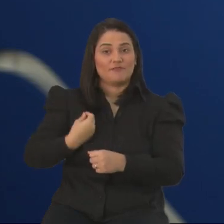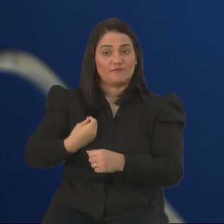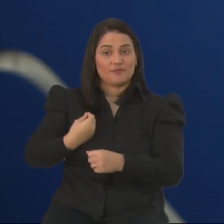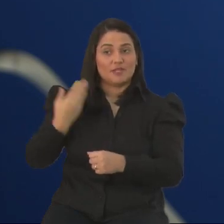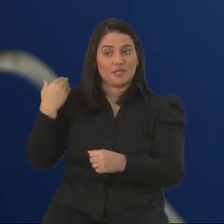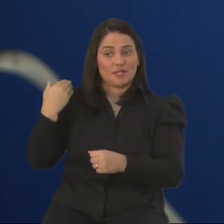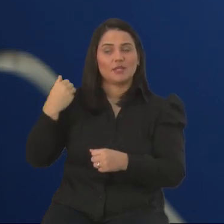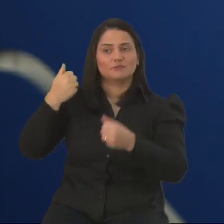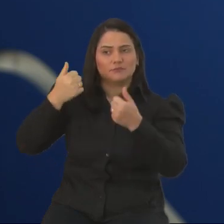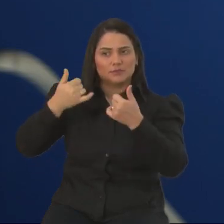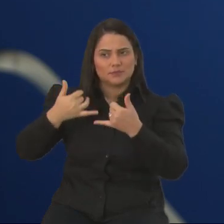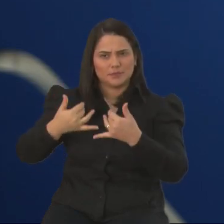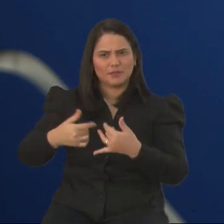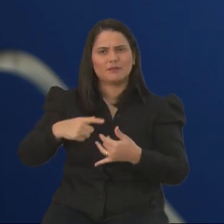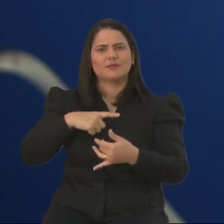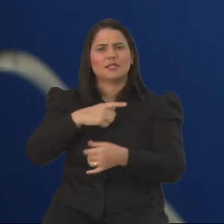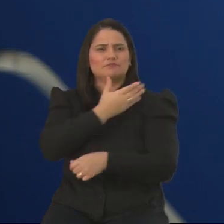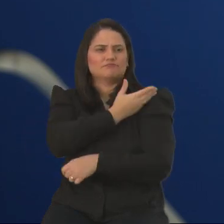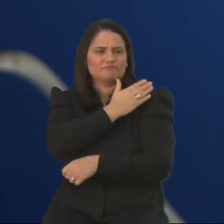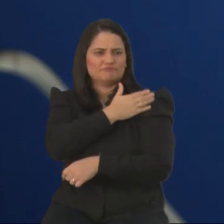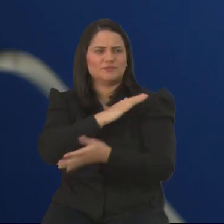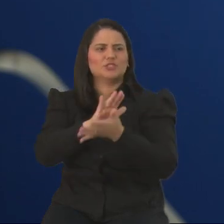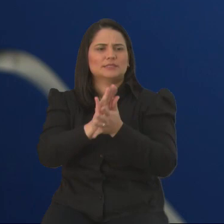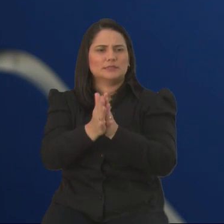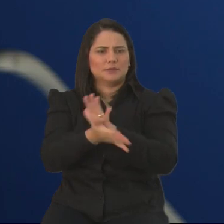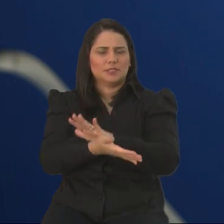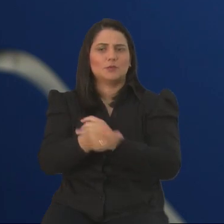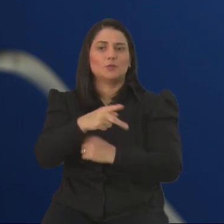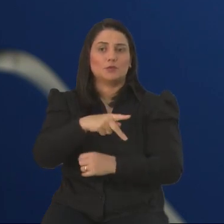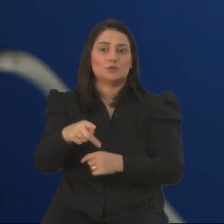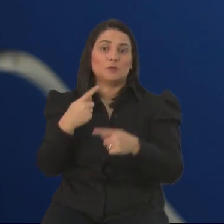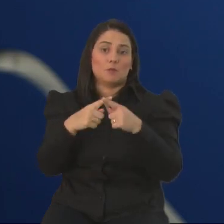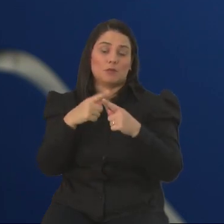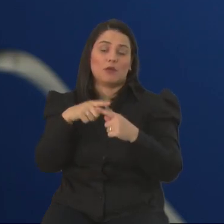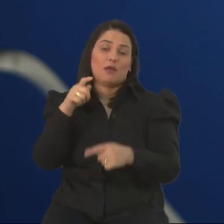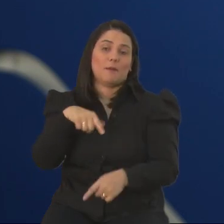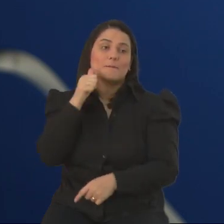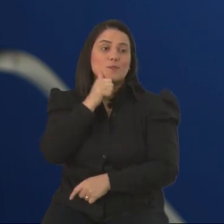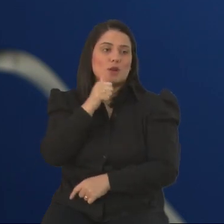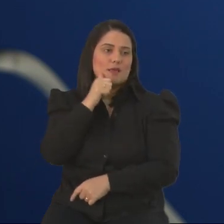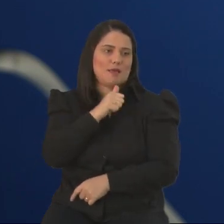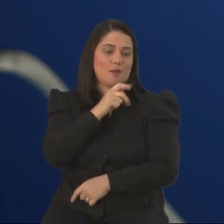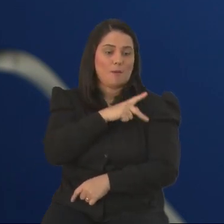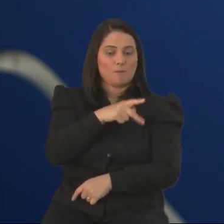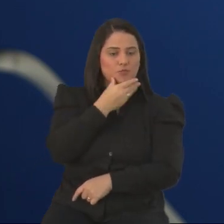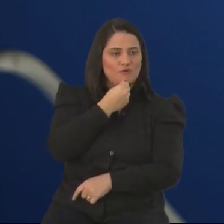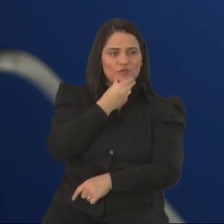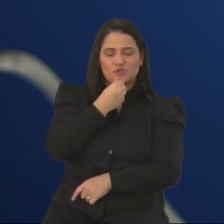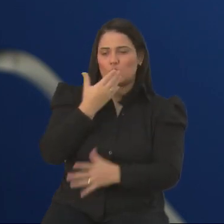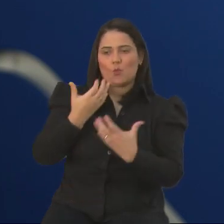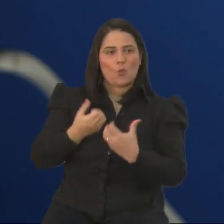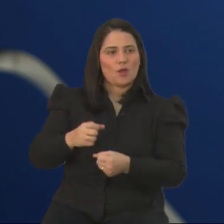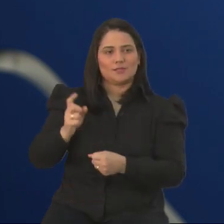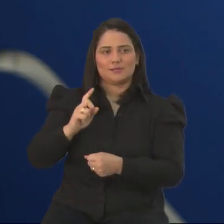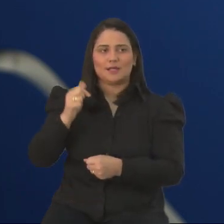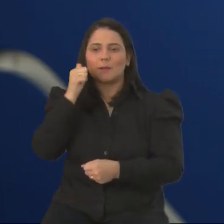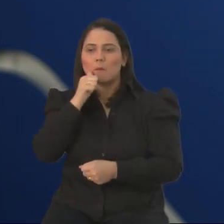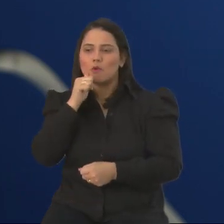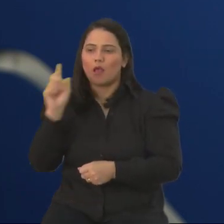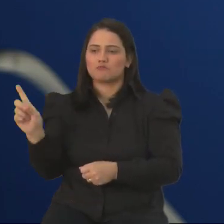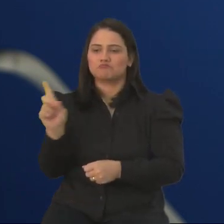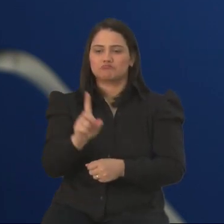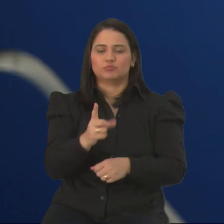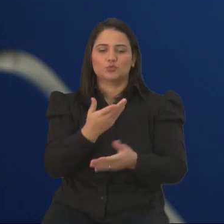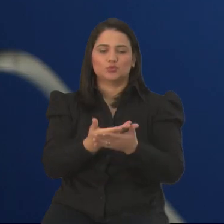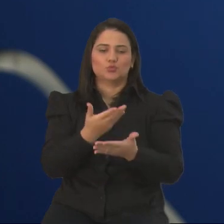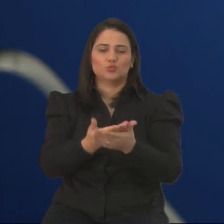ela foi discriminada por um professor em razão de ser mulher, que ele não aceitava mulheres cursando medicina.